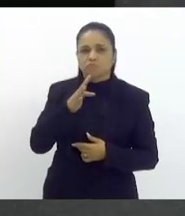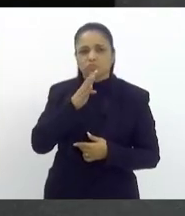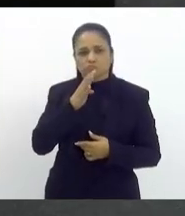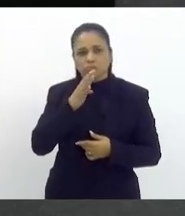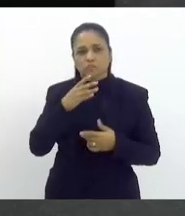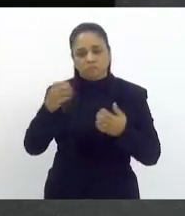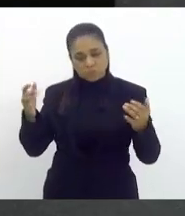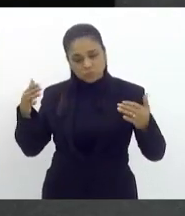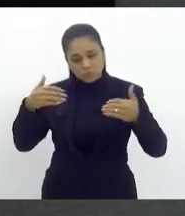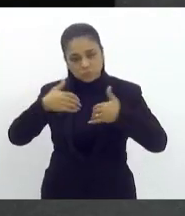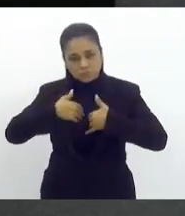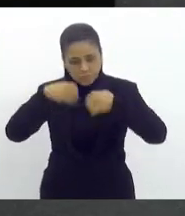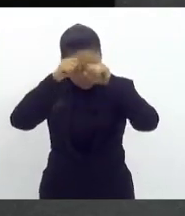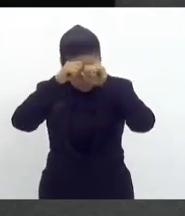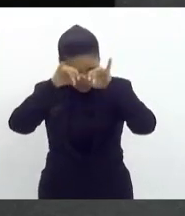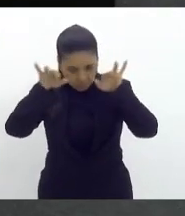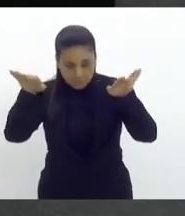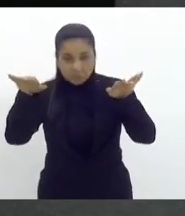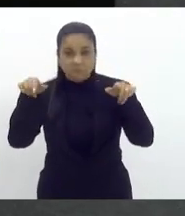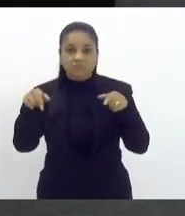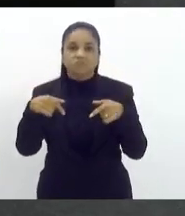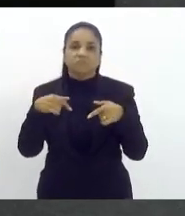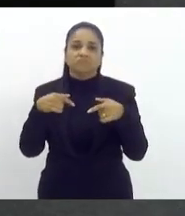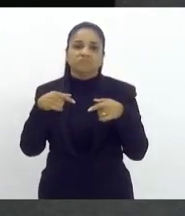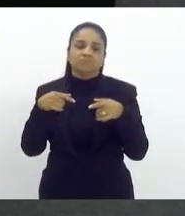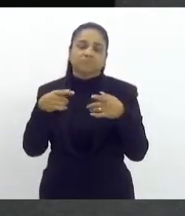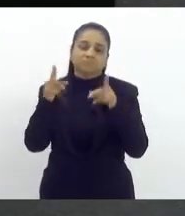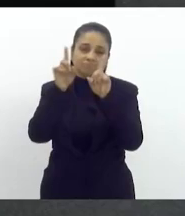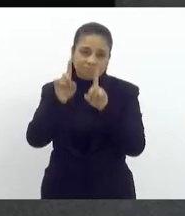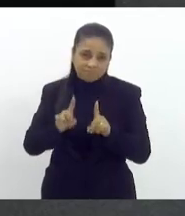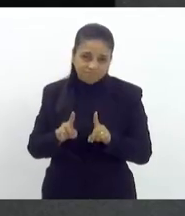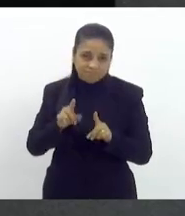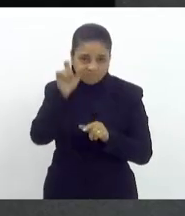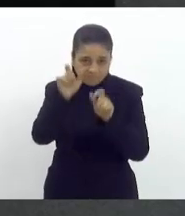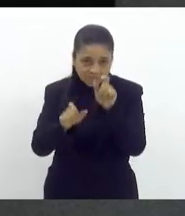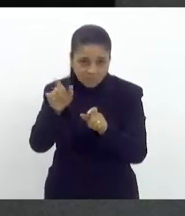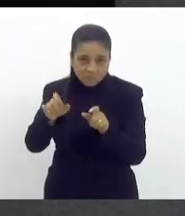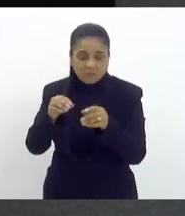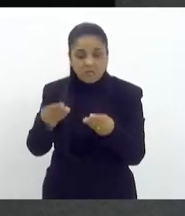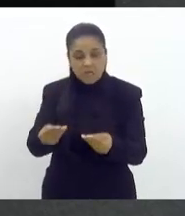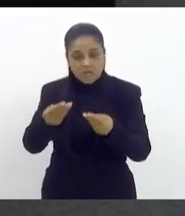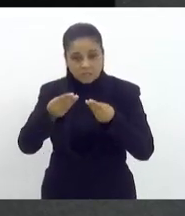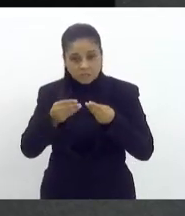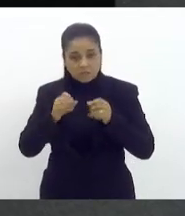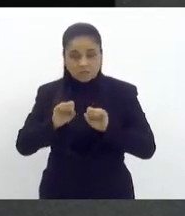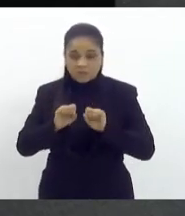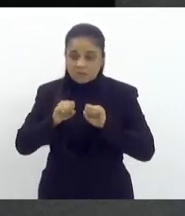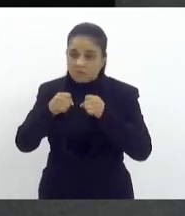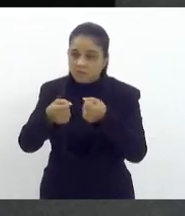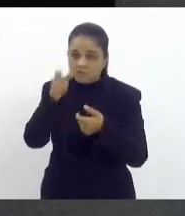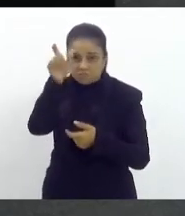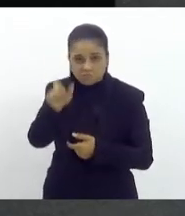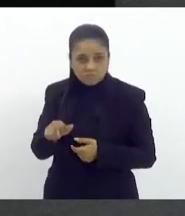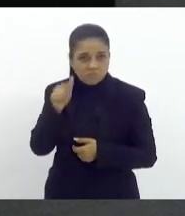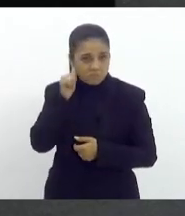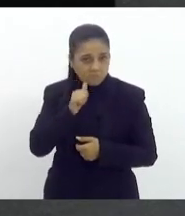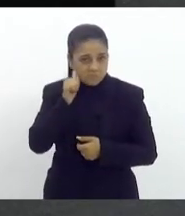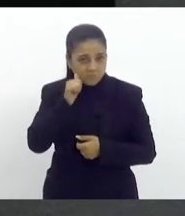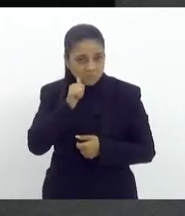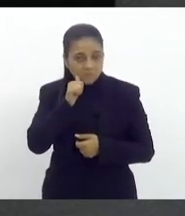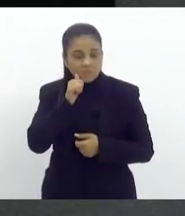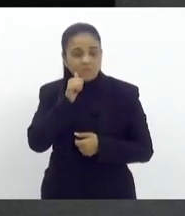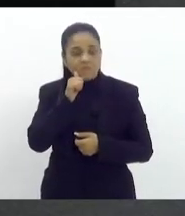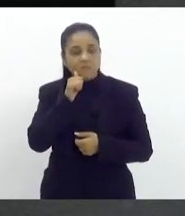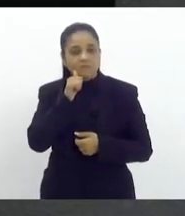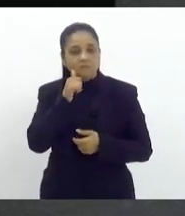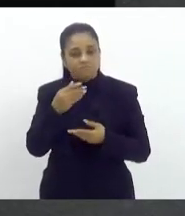autista inclusive nós temos recebido pela comissão de defesa das mulheres senhora Presidente todo uma situação